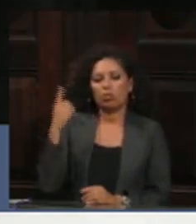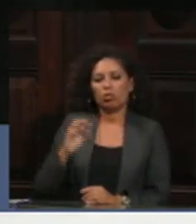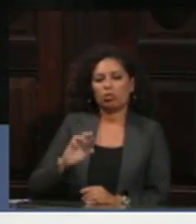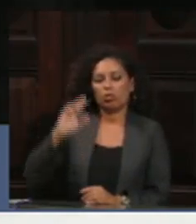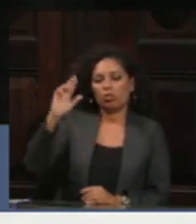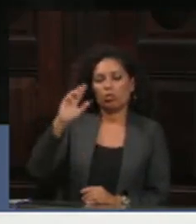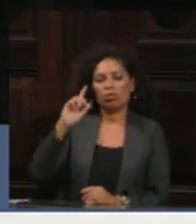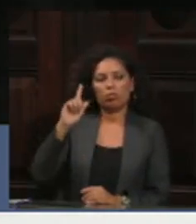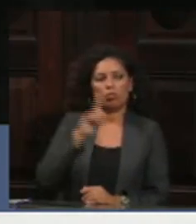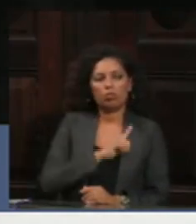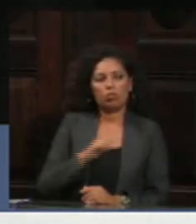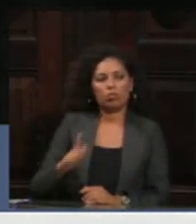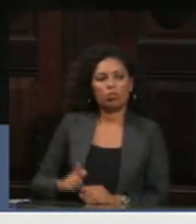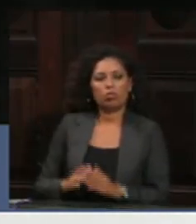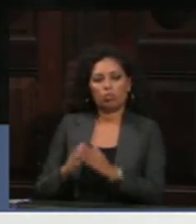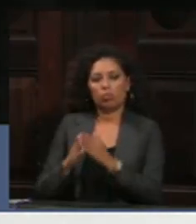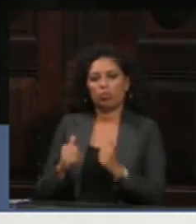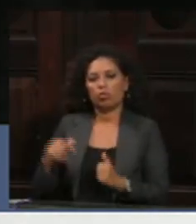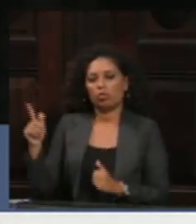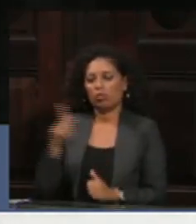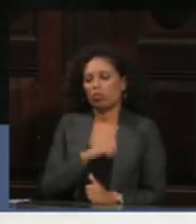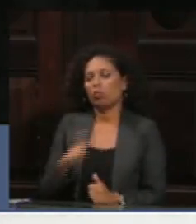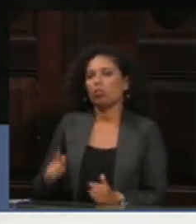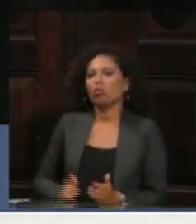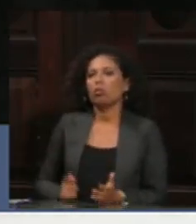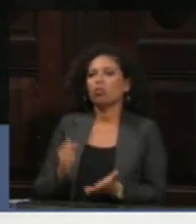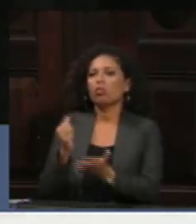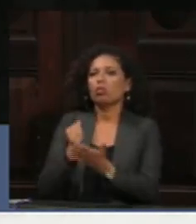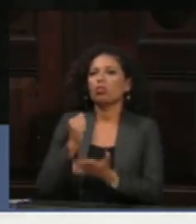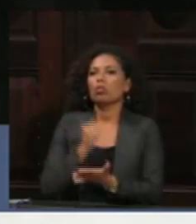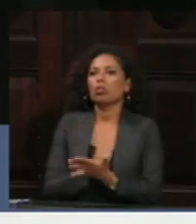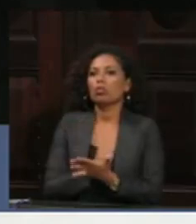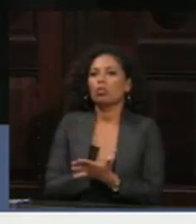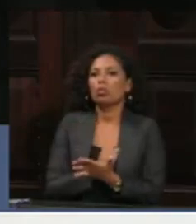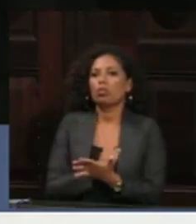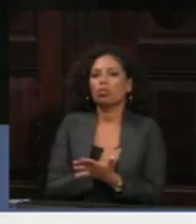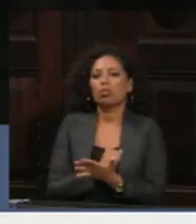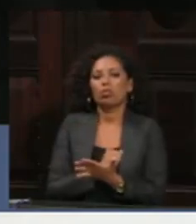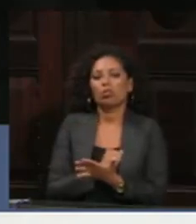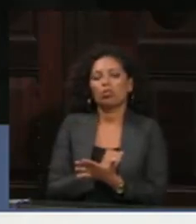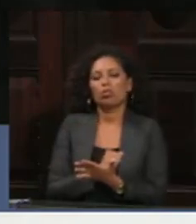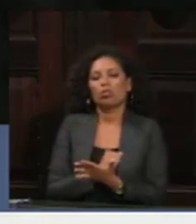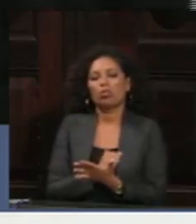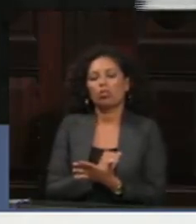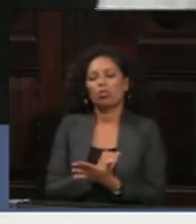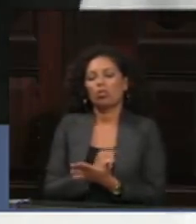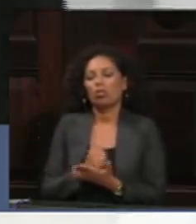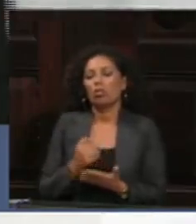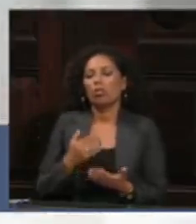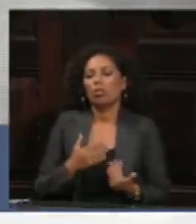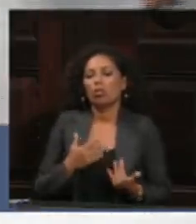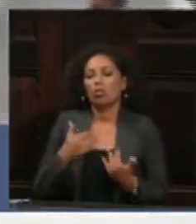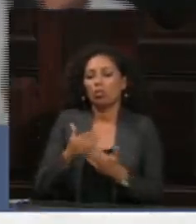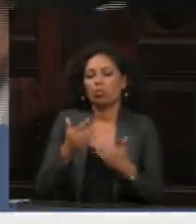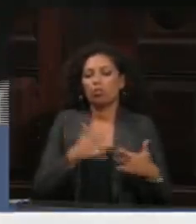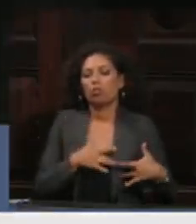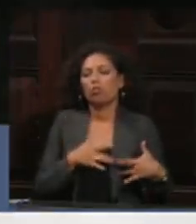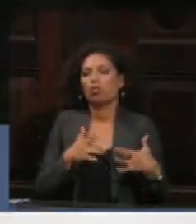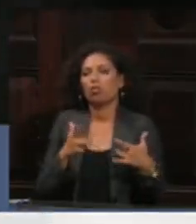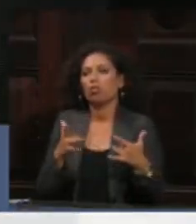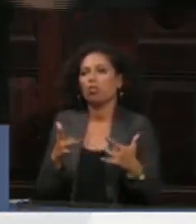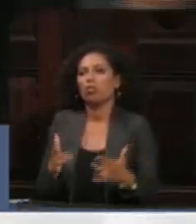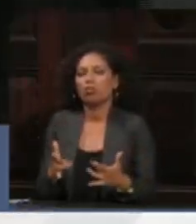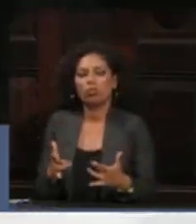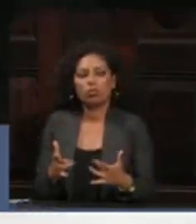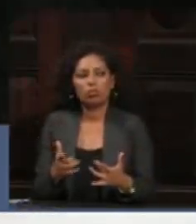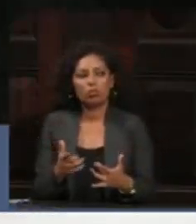esse meu apelo ao governador, que passe esse RAS a ser facultativo, voluntário, porque nossos policiais estão sugados,